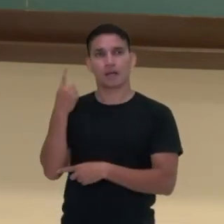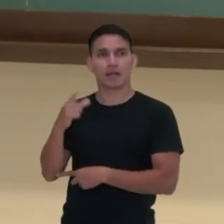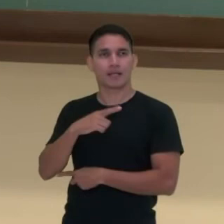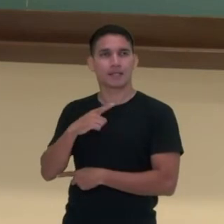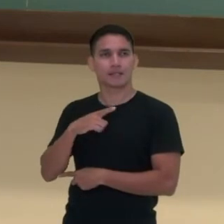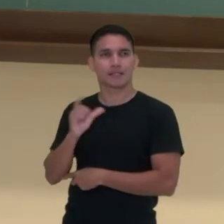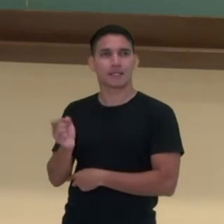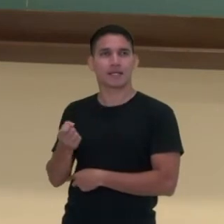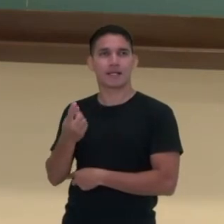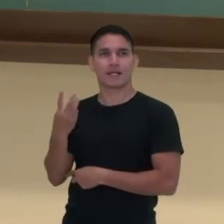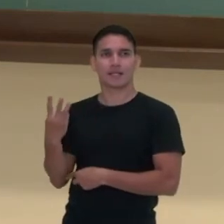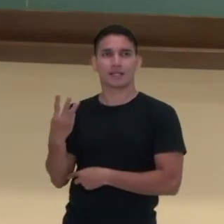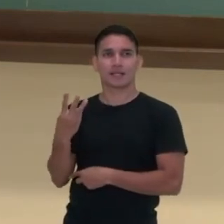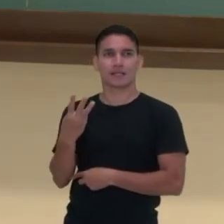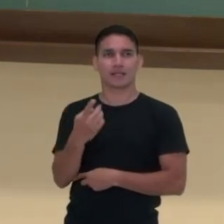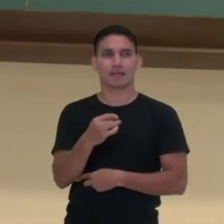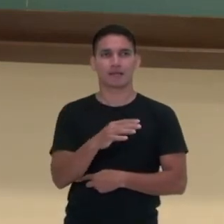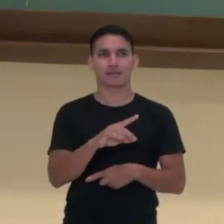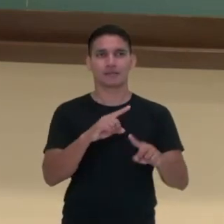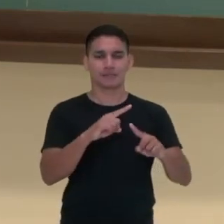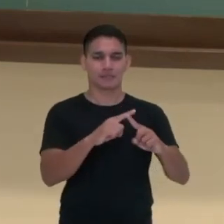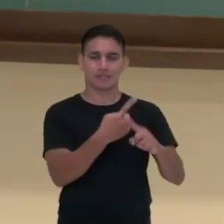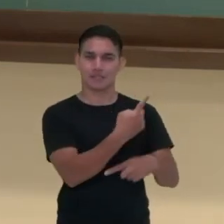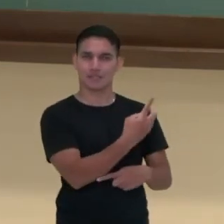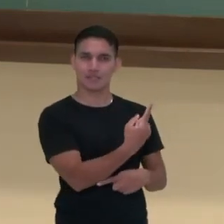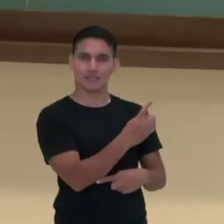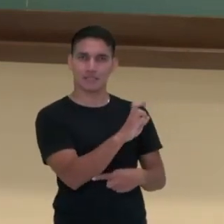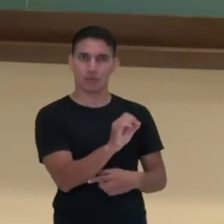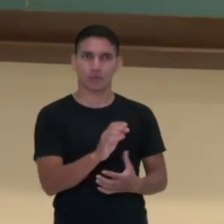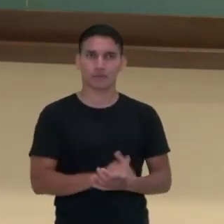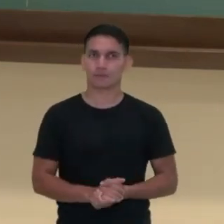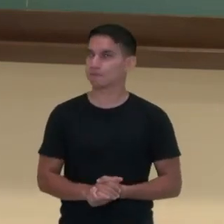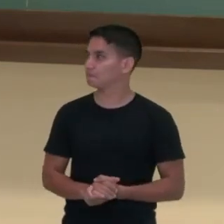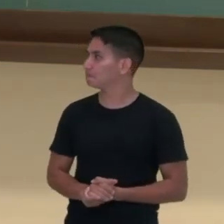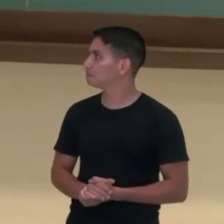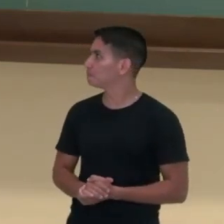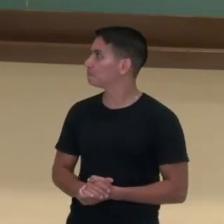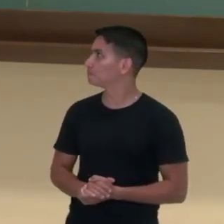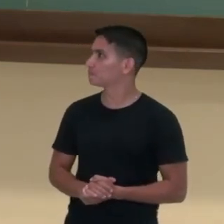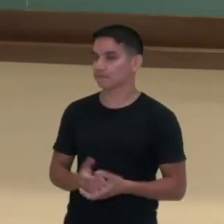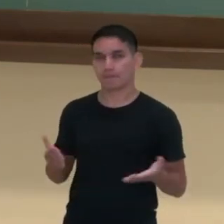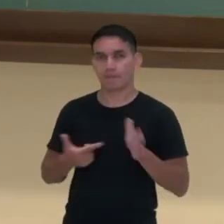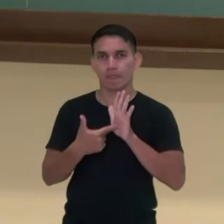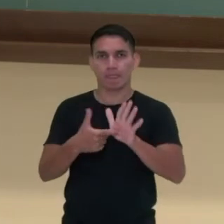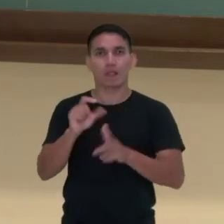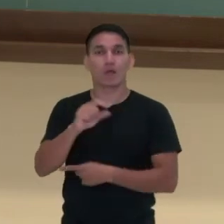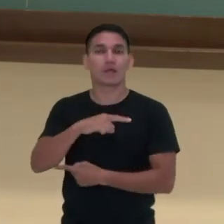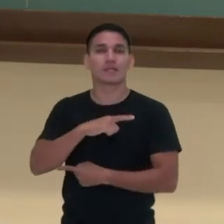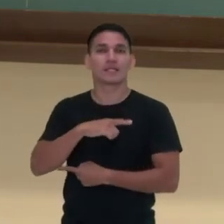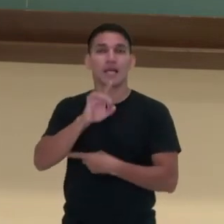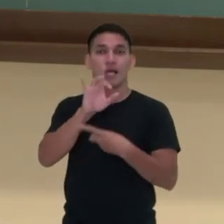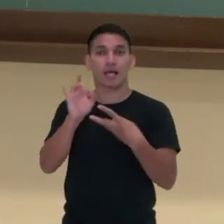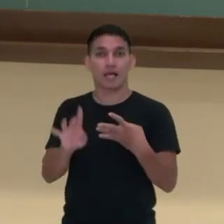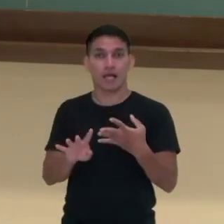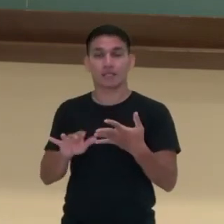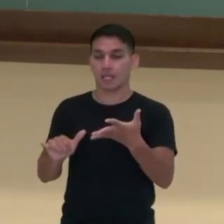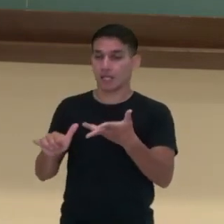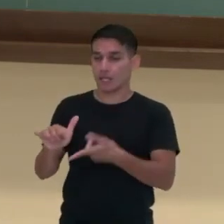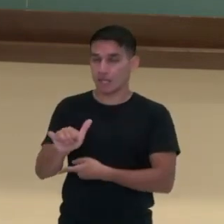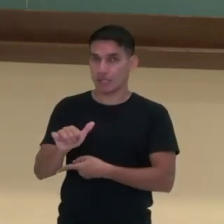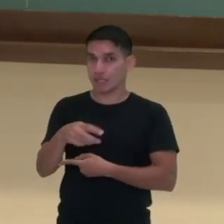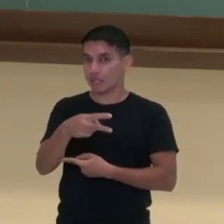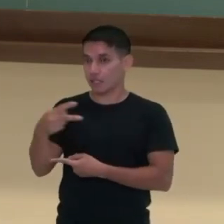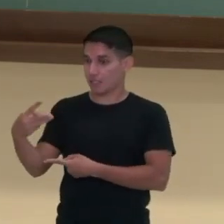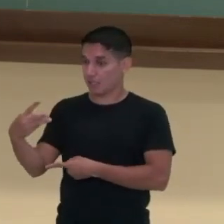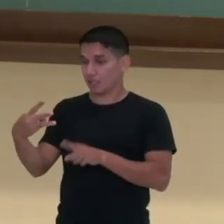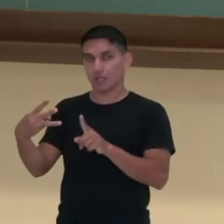coluna. 1 vezes 100 mais 2 vezes 150. Tá aqui, pessoal. Agora vamos fazer cada elemento das linhas pela terceira